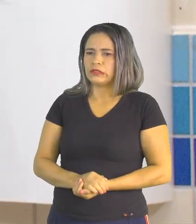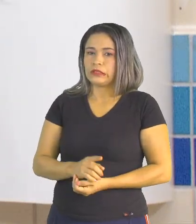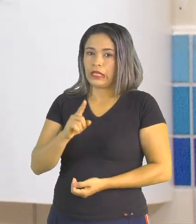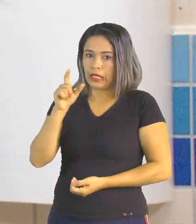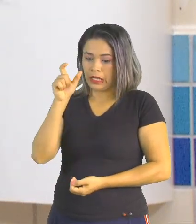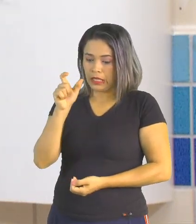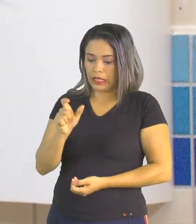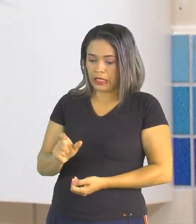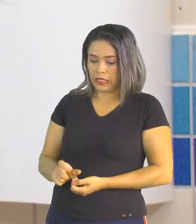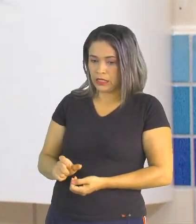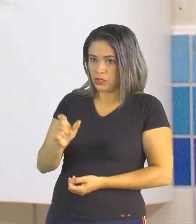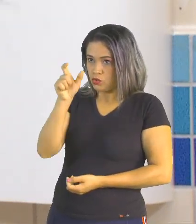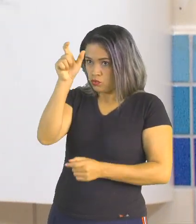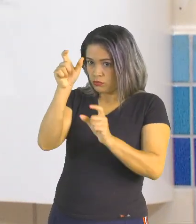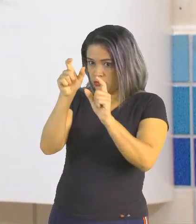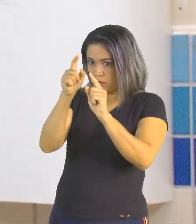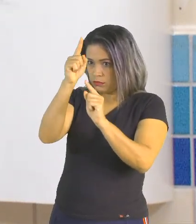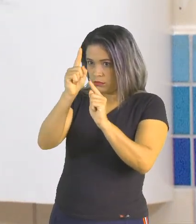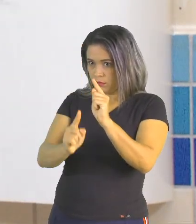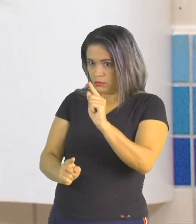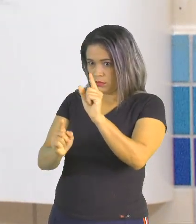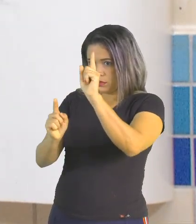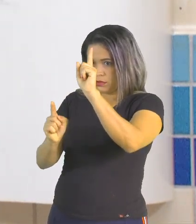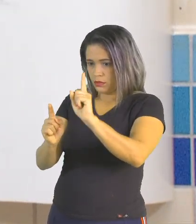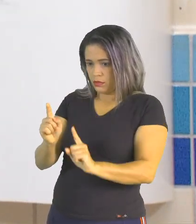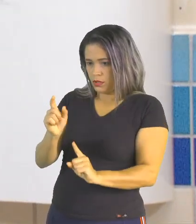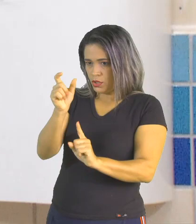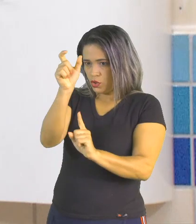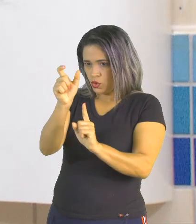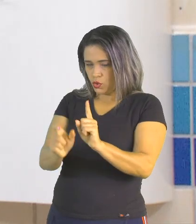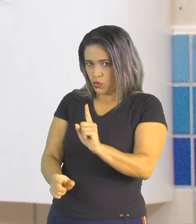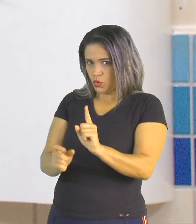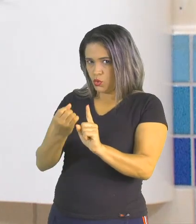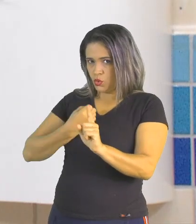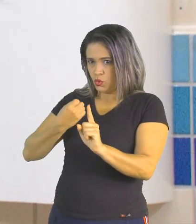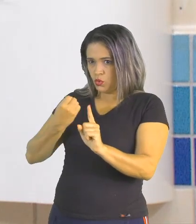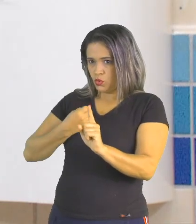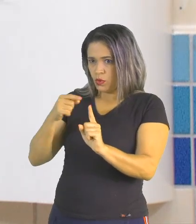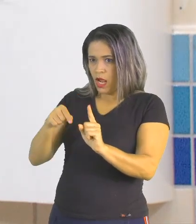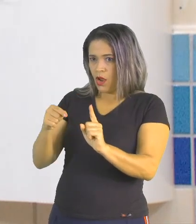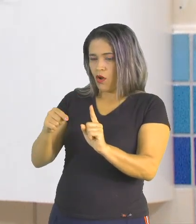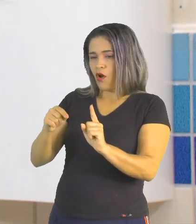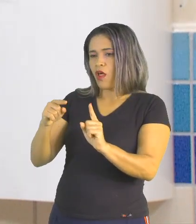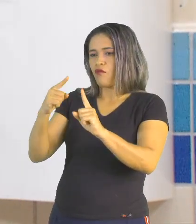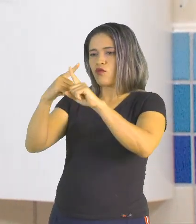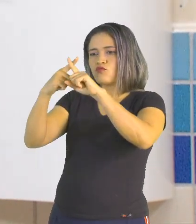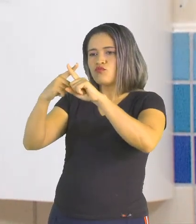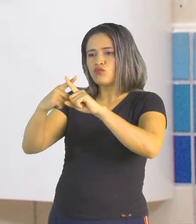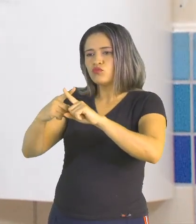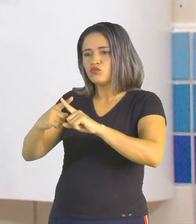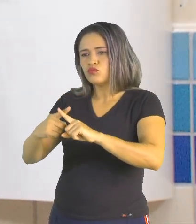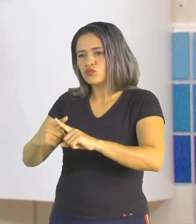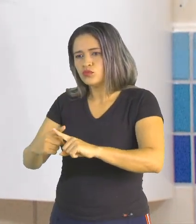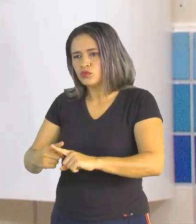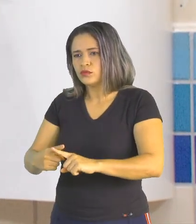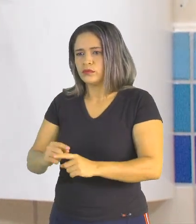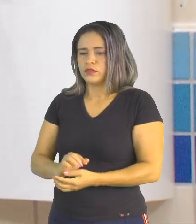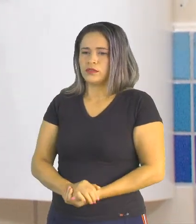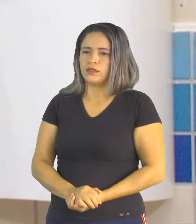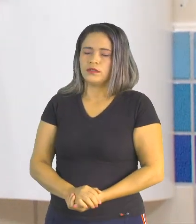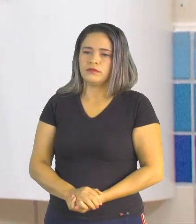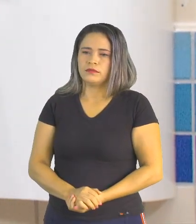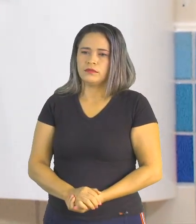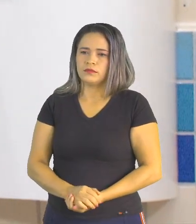números que eu coloquei da lateral, que eu dividi esse número, agora eu vou multiplicar, fazer quantia de